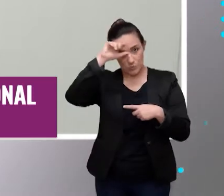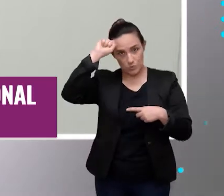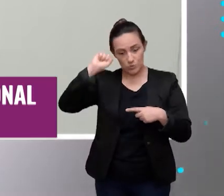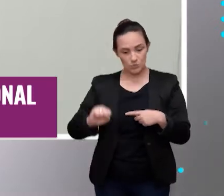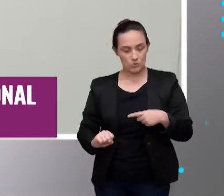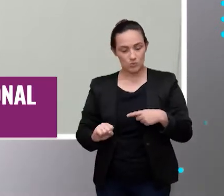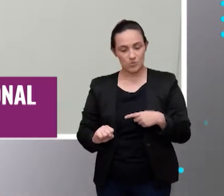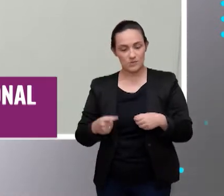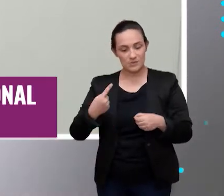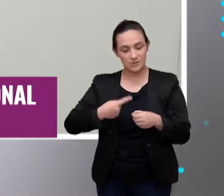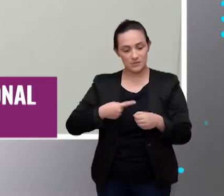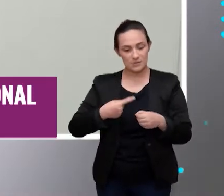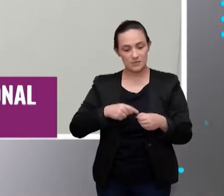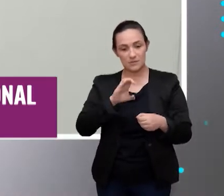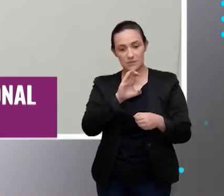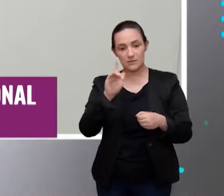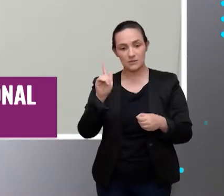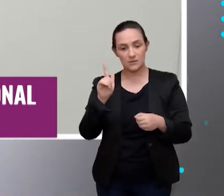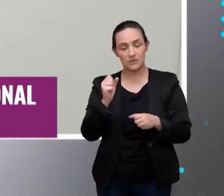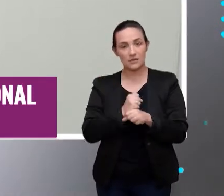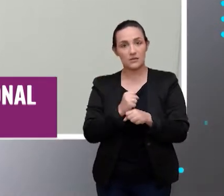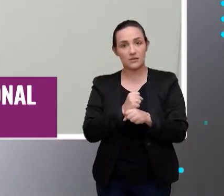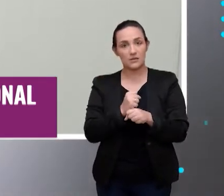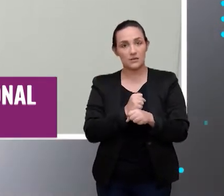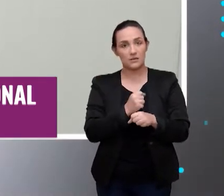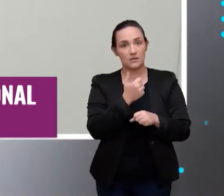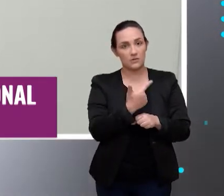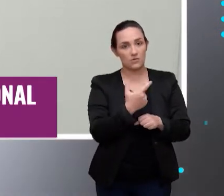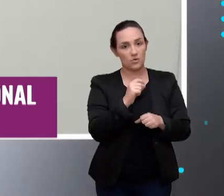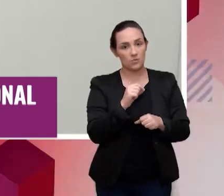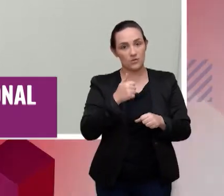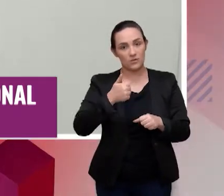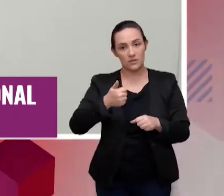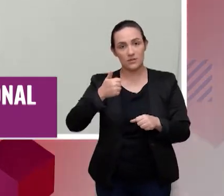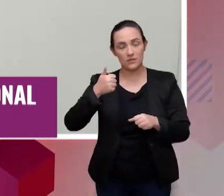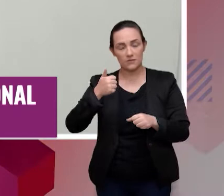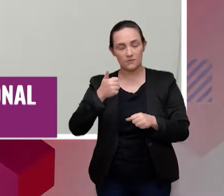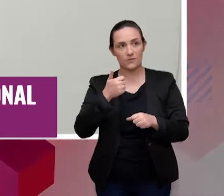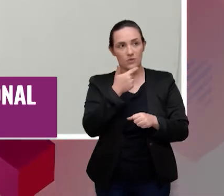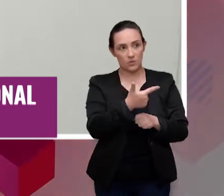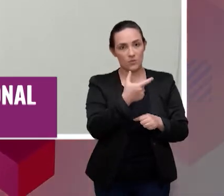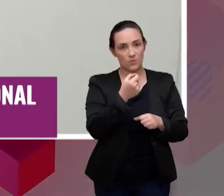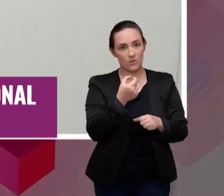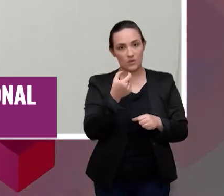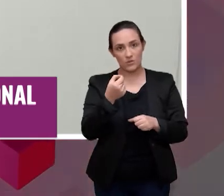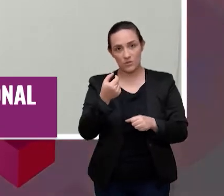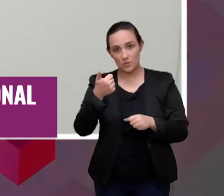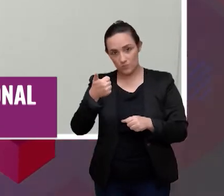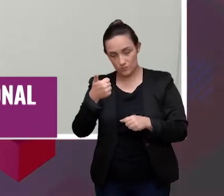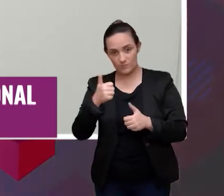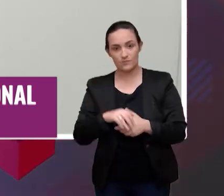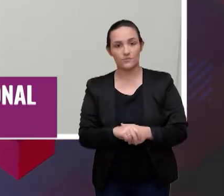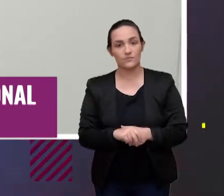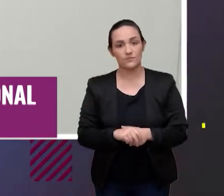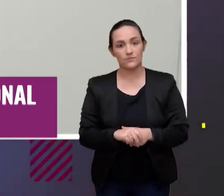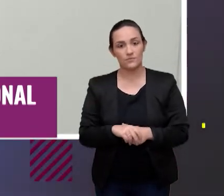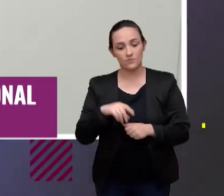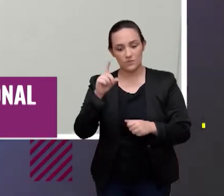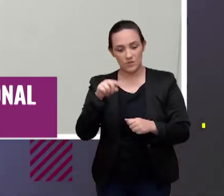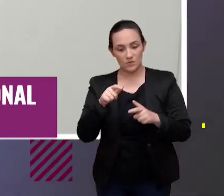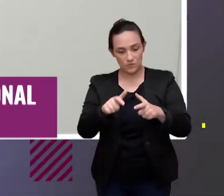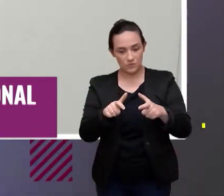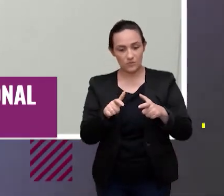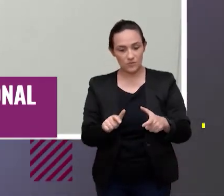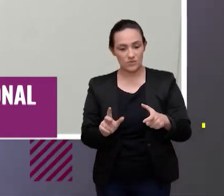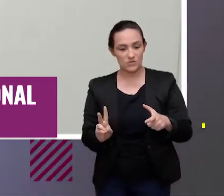ano de 2001. Inicialmente, a gente fez uma parceria com o Centro de Valorização da Vida, conhecido